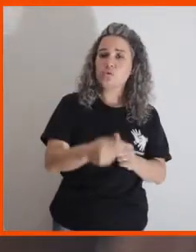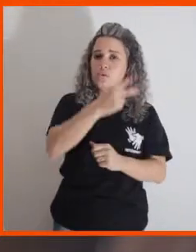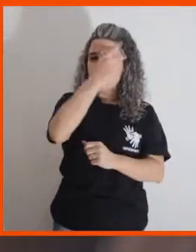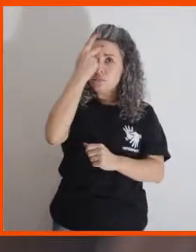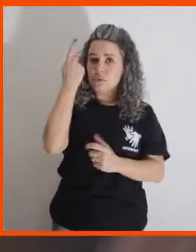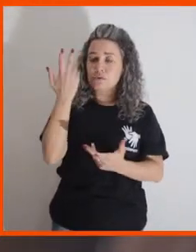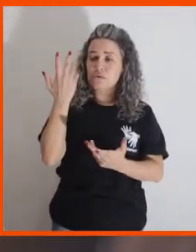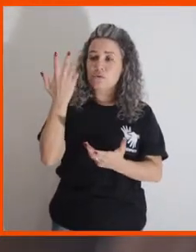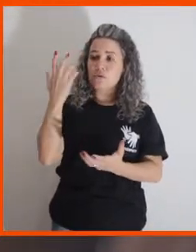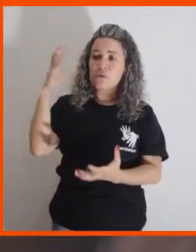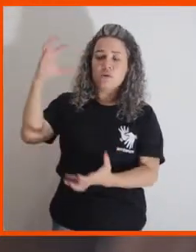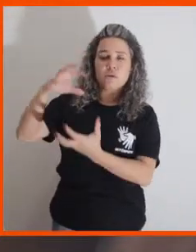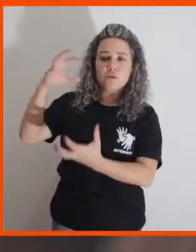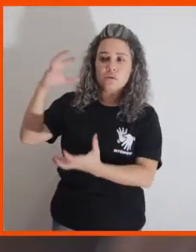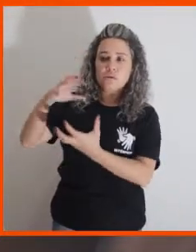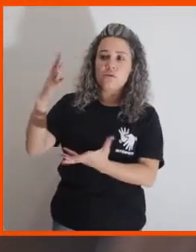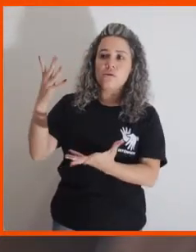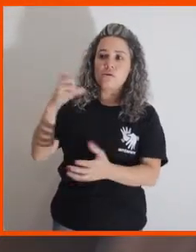Eliano,